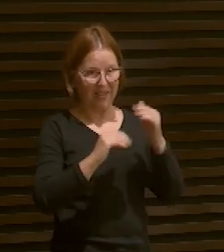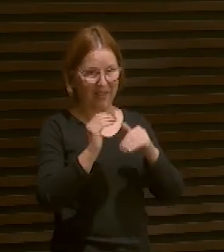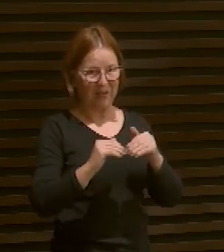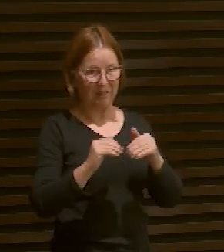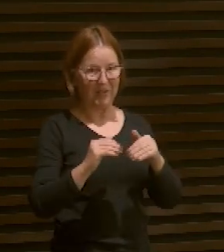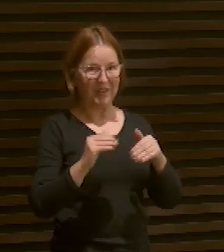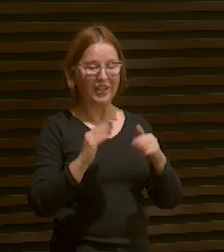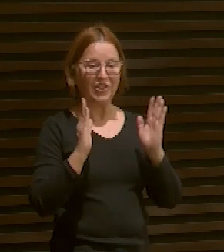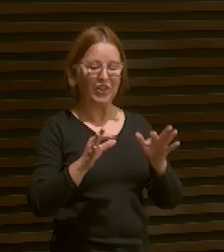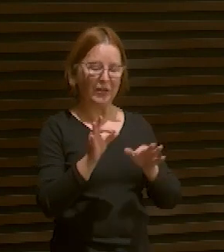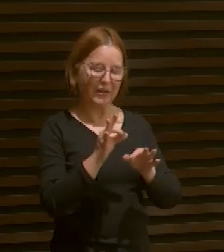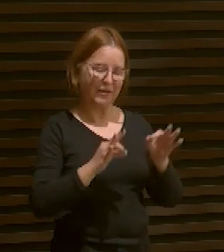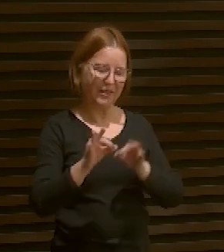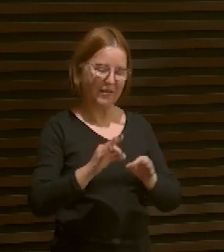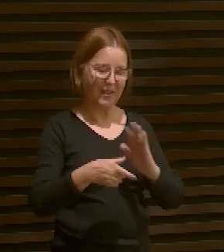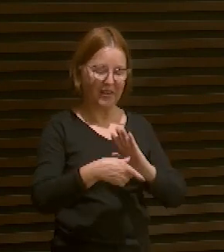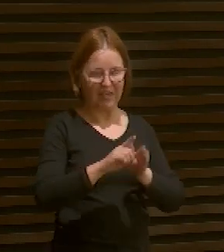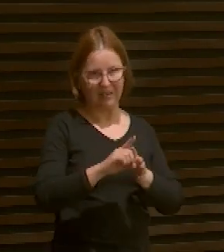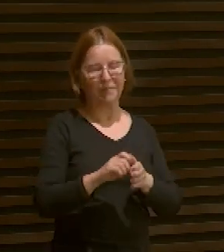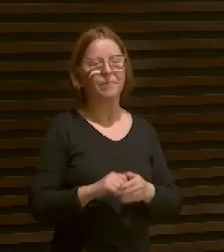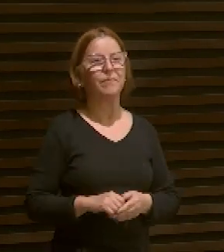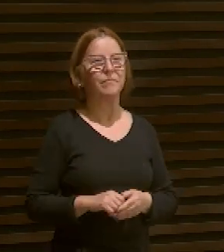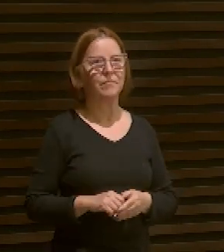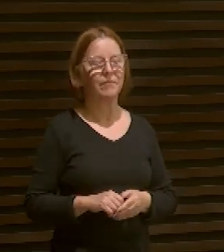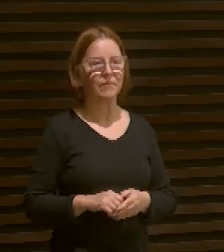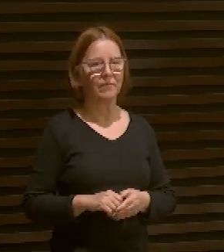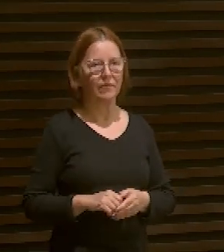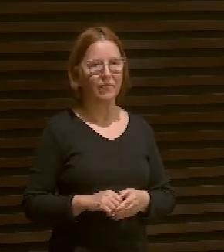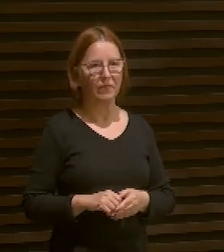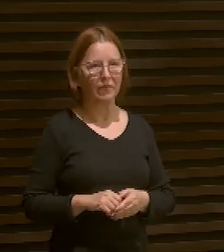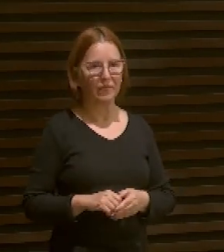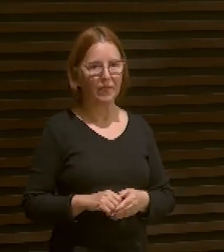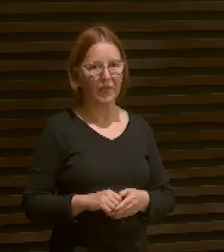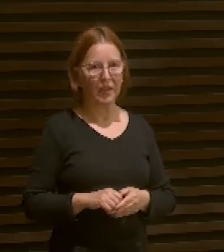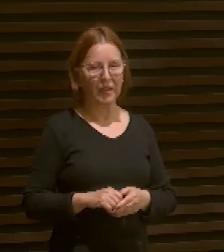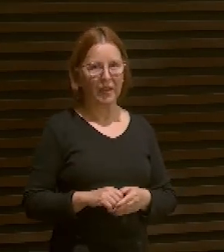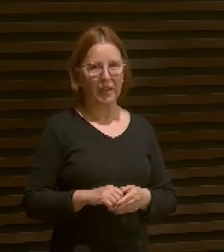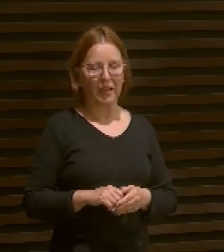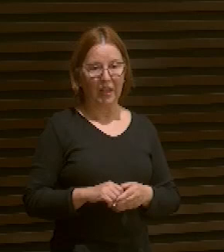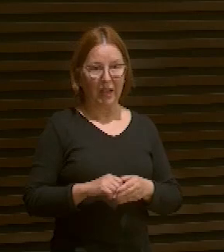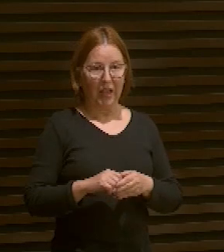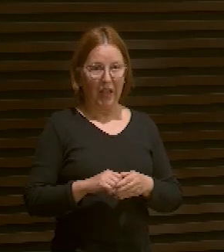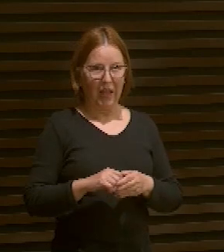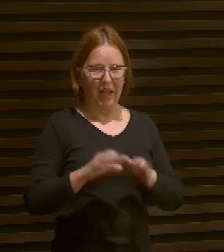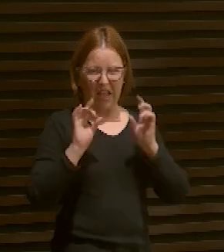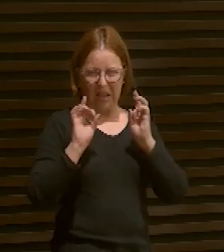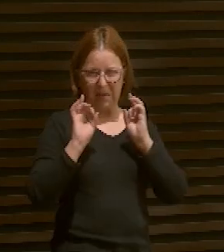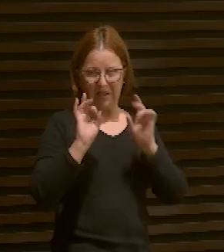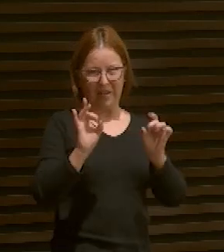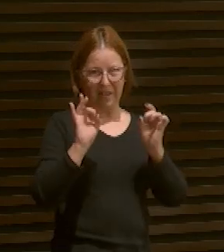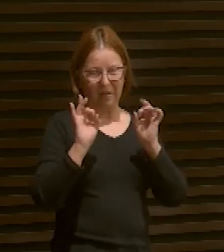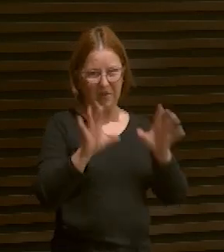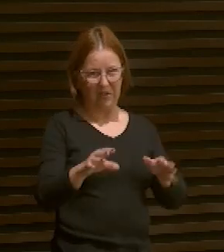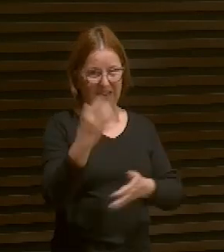preparadas. Abandonar a árvore da religião e depender da árvore da vida, que é Cristo, significa morrer para si mesmo e